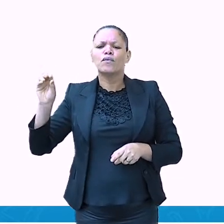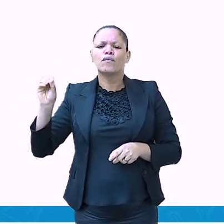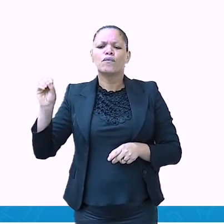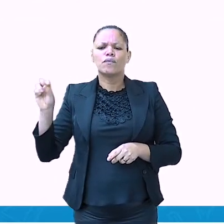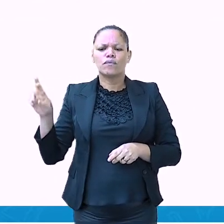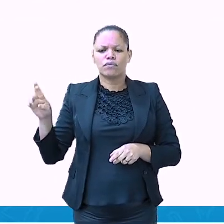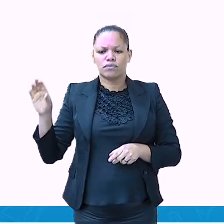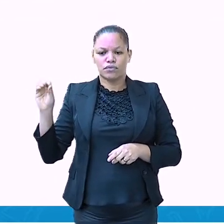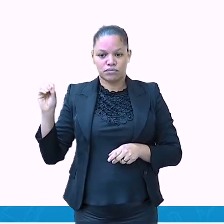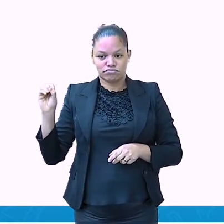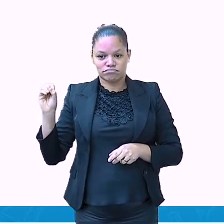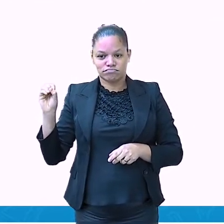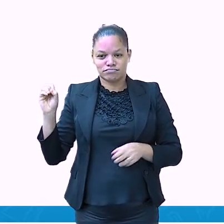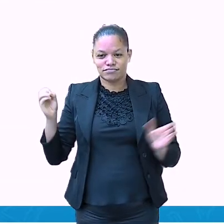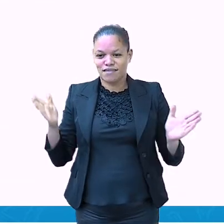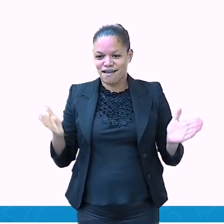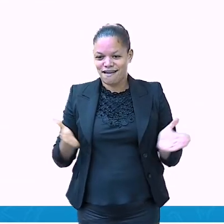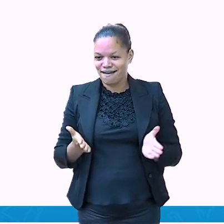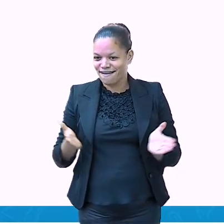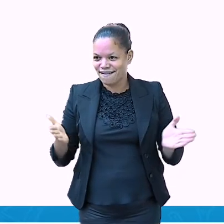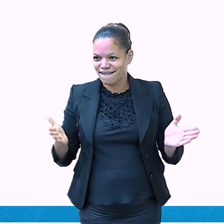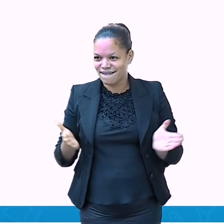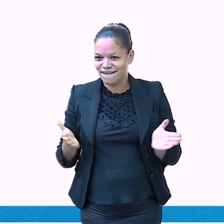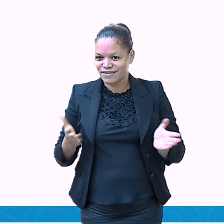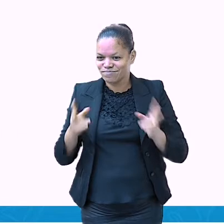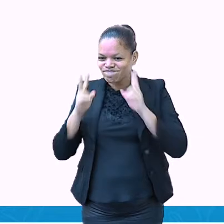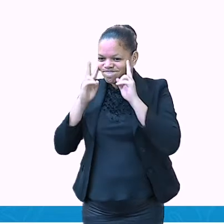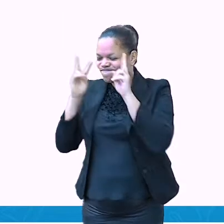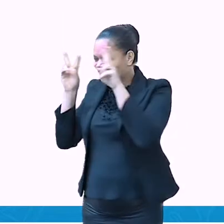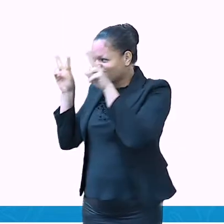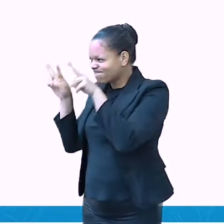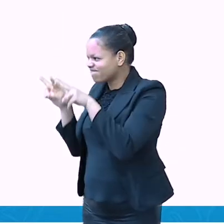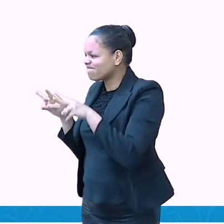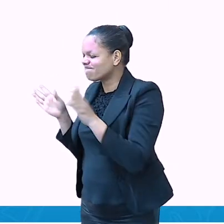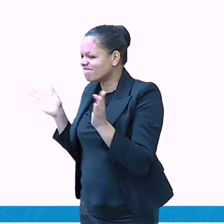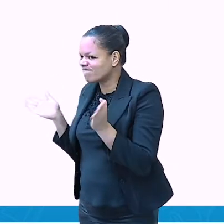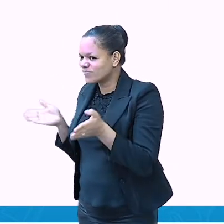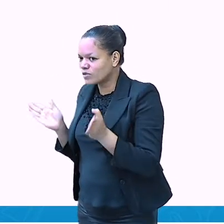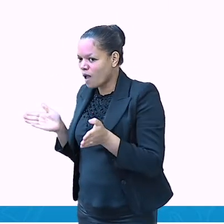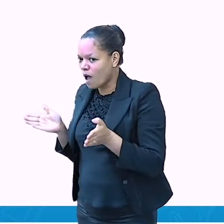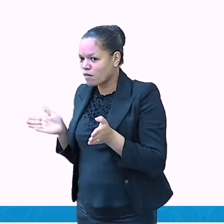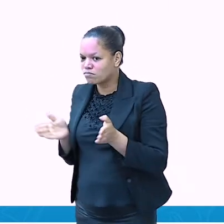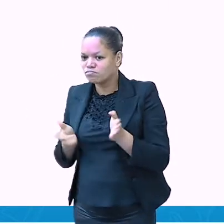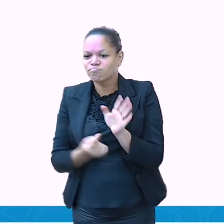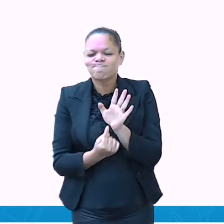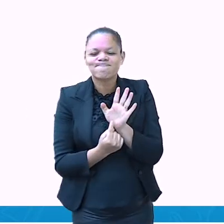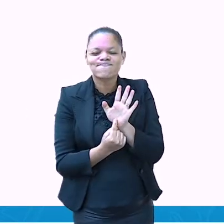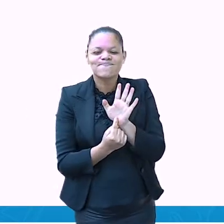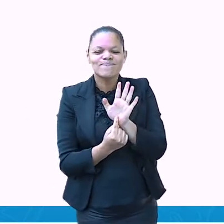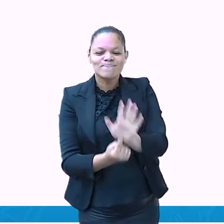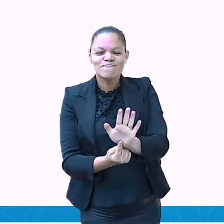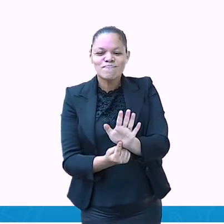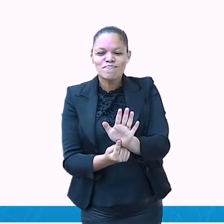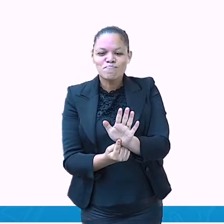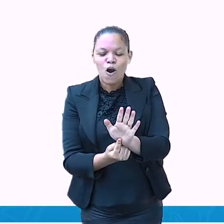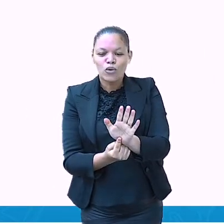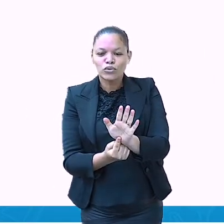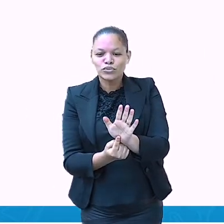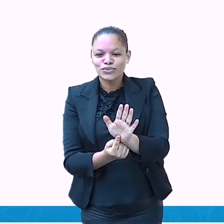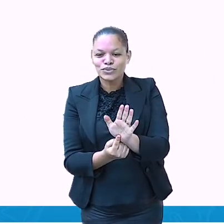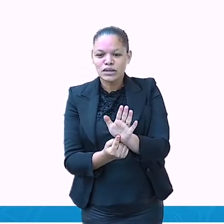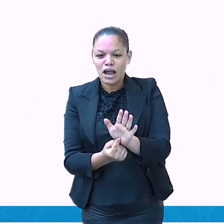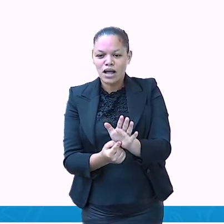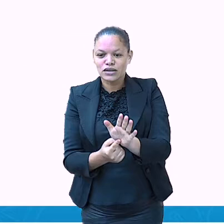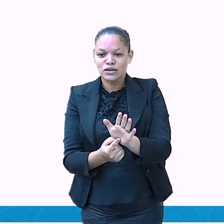Agora, visto aqui esta parte das aves, nós vamos falar um pouco sobre a estrutura dos peixes,